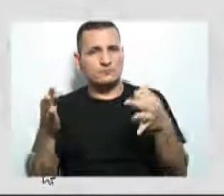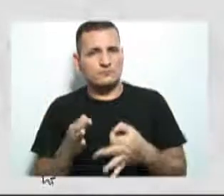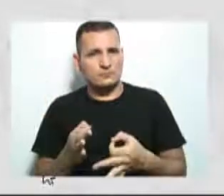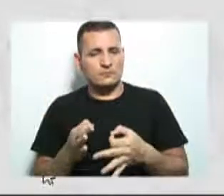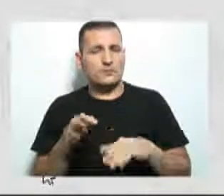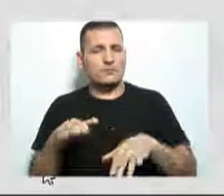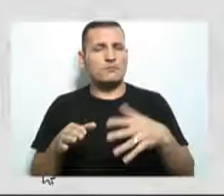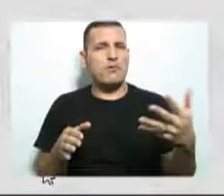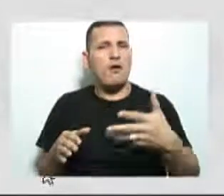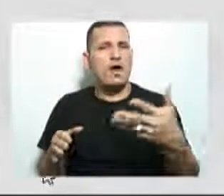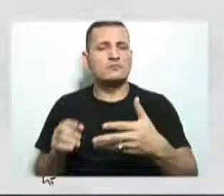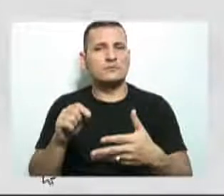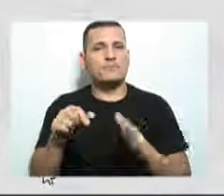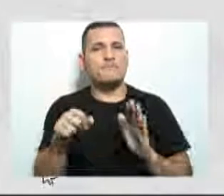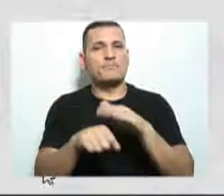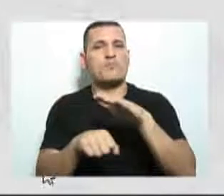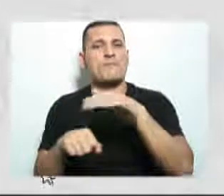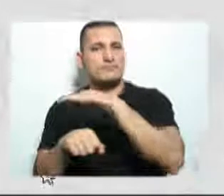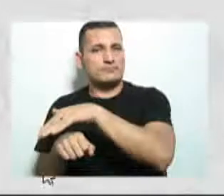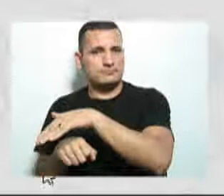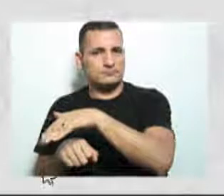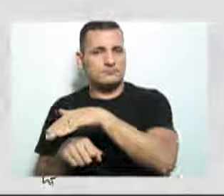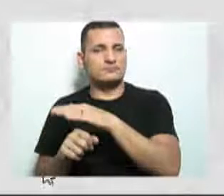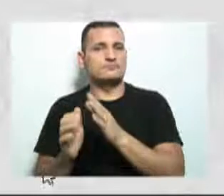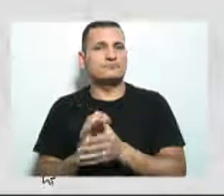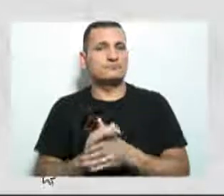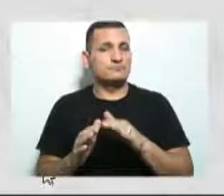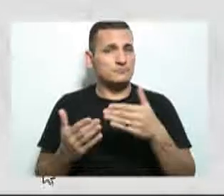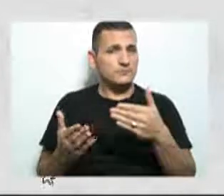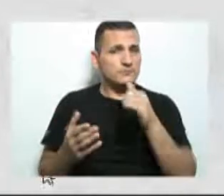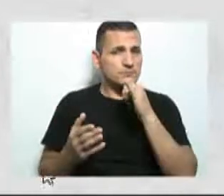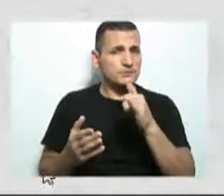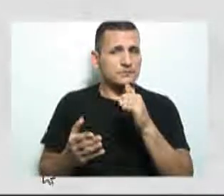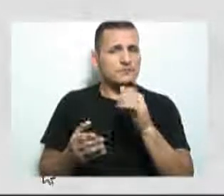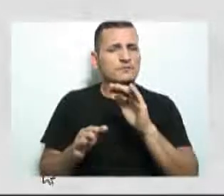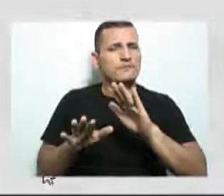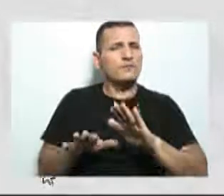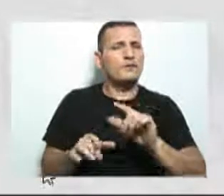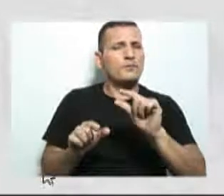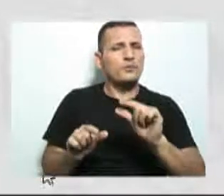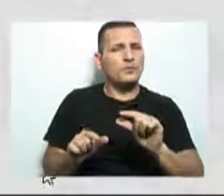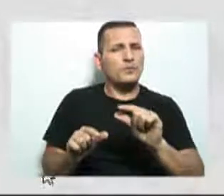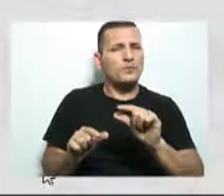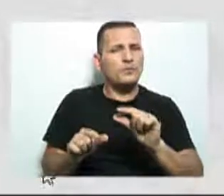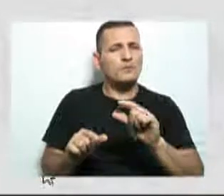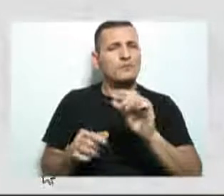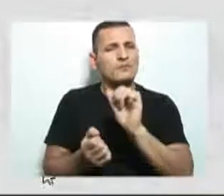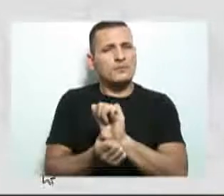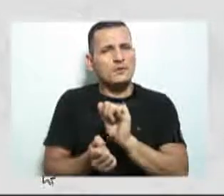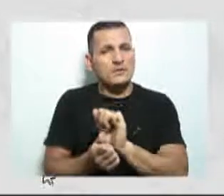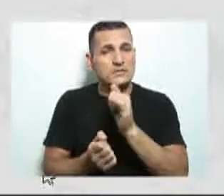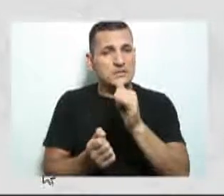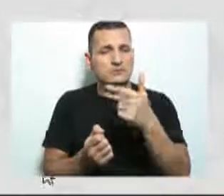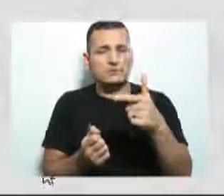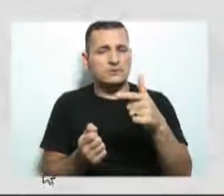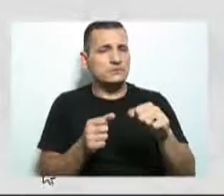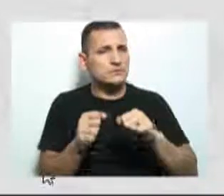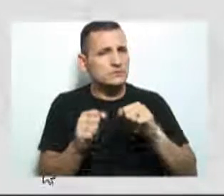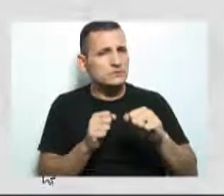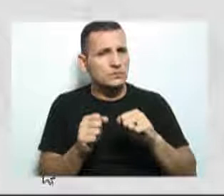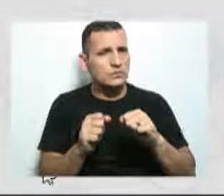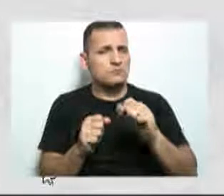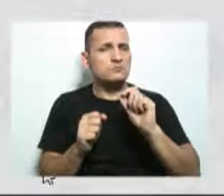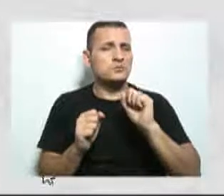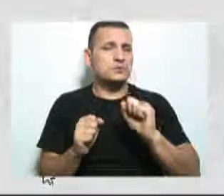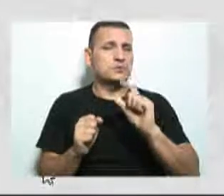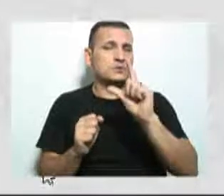apressa dando o passo final. Tá vendo? Se ficasse um pouco mais, se você realmente não fosse tão ansioso, poderia ter reduzido o